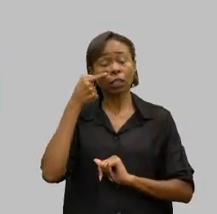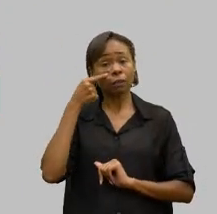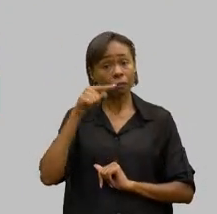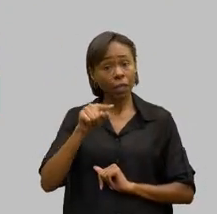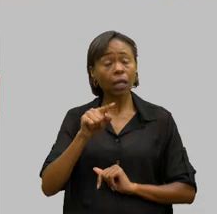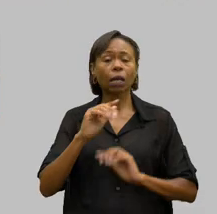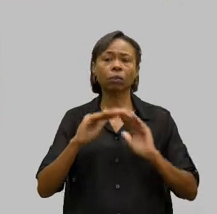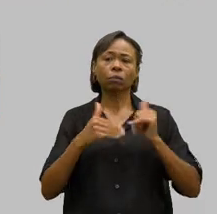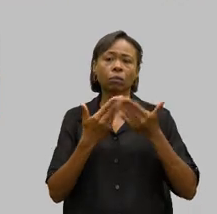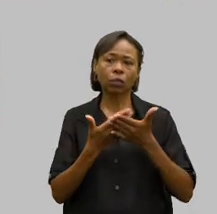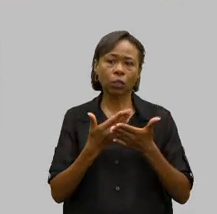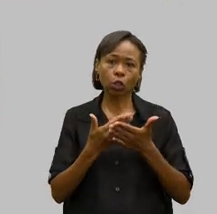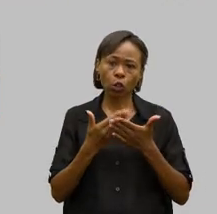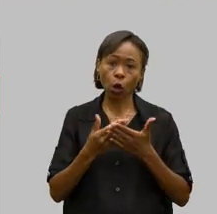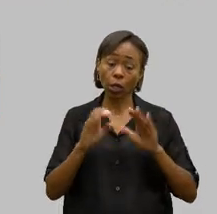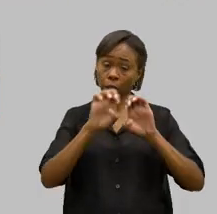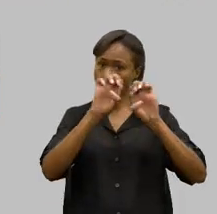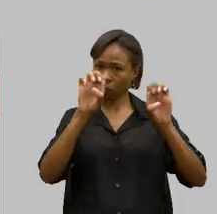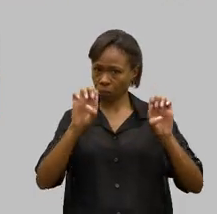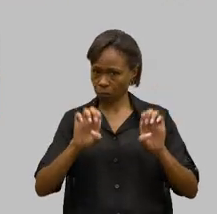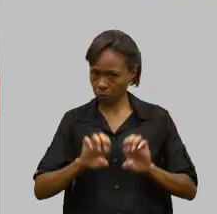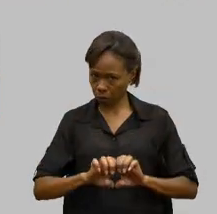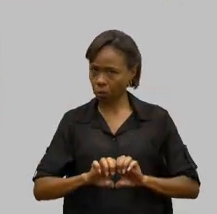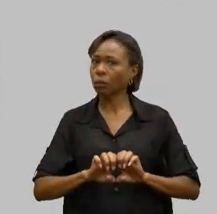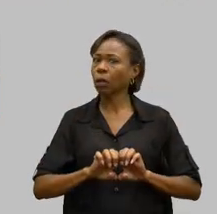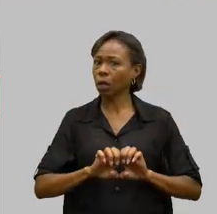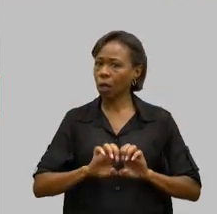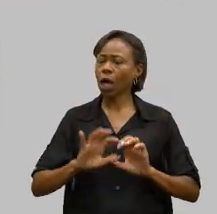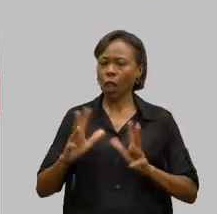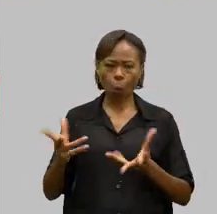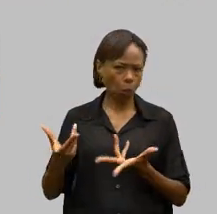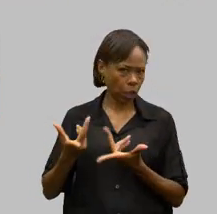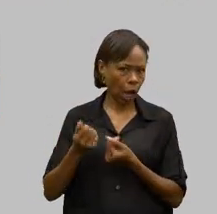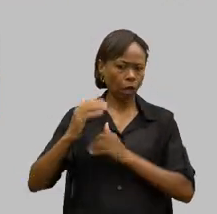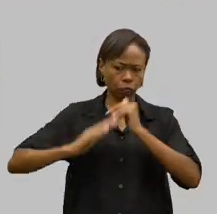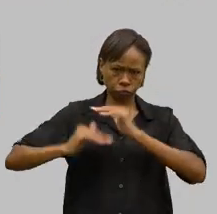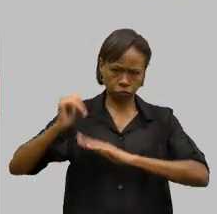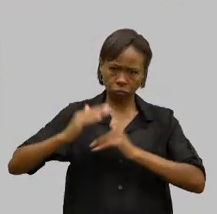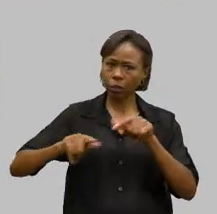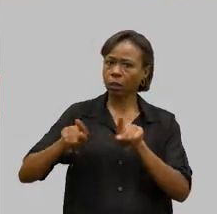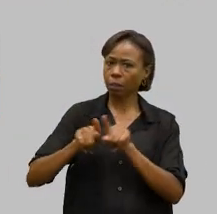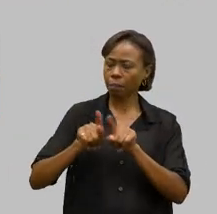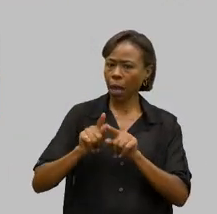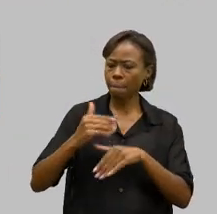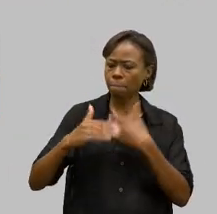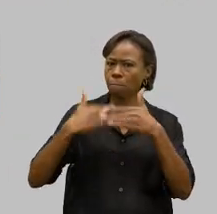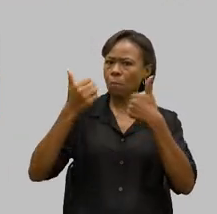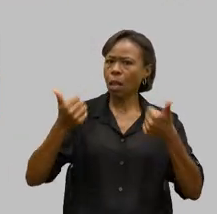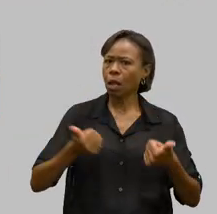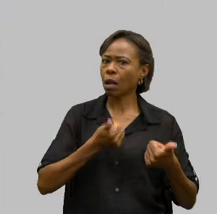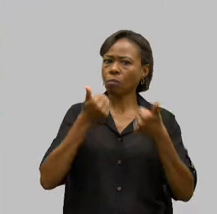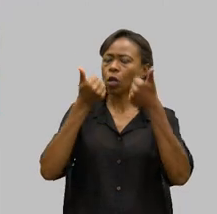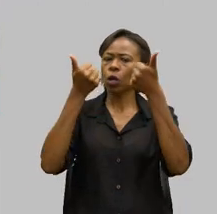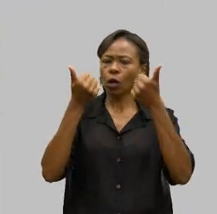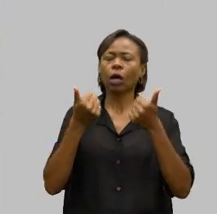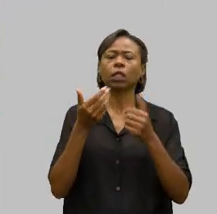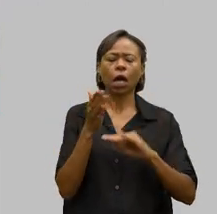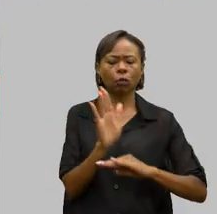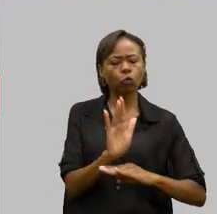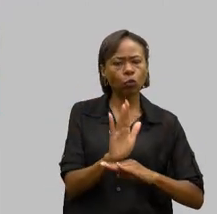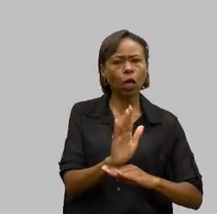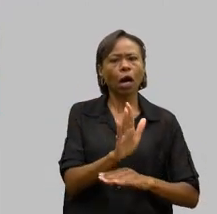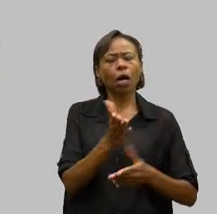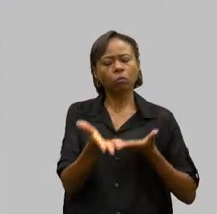em termos estruturais, não só da qualidade técnica que está melhorando, dando atendimento às nossas crianças,